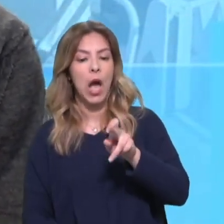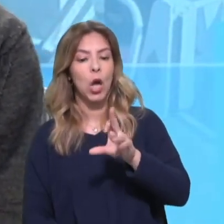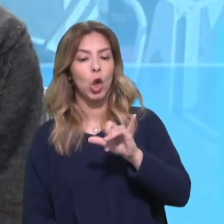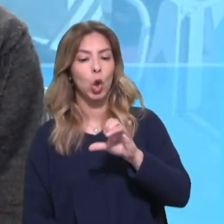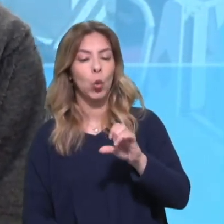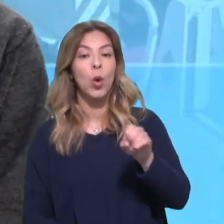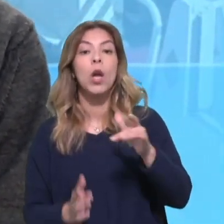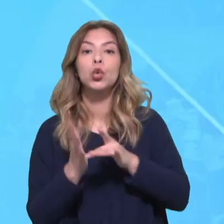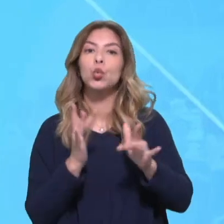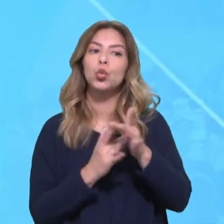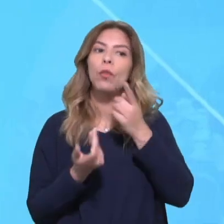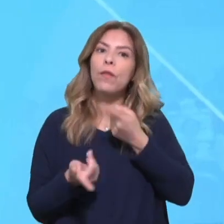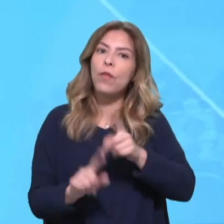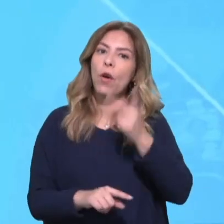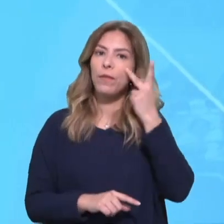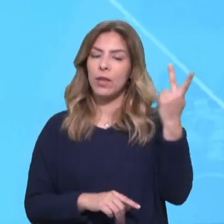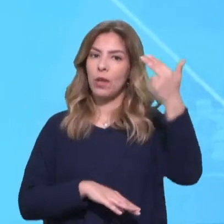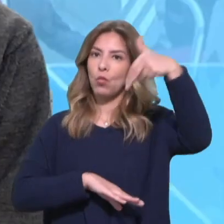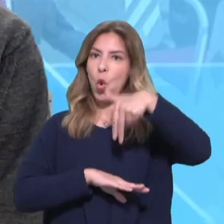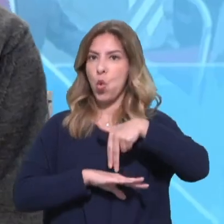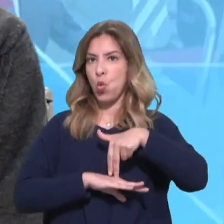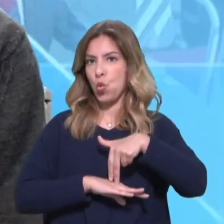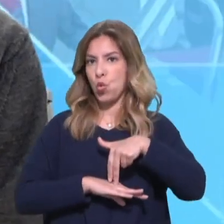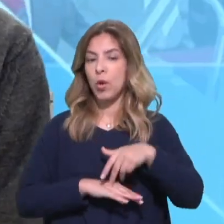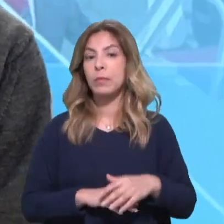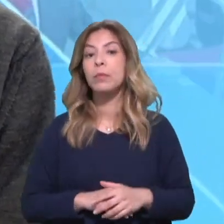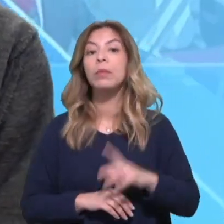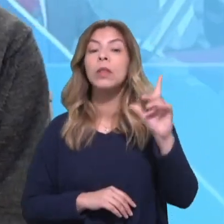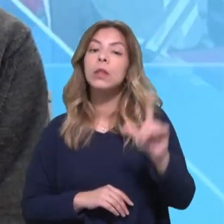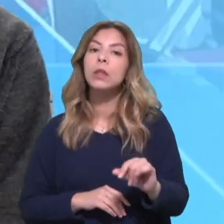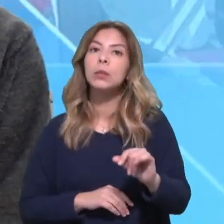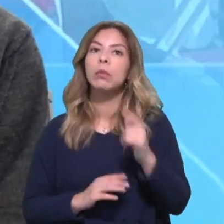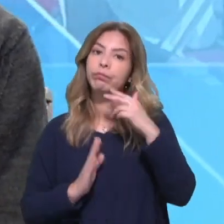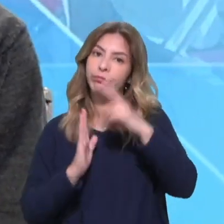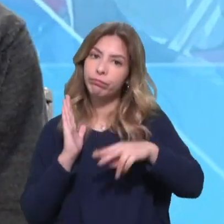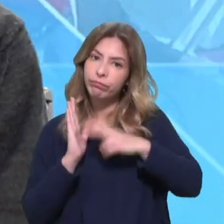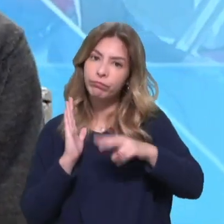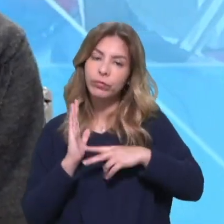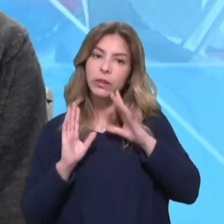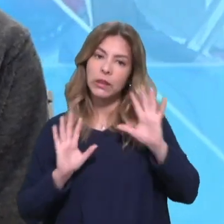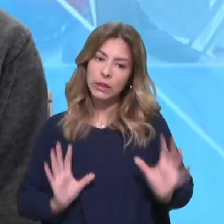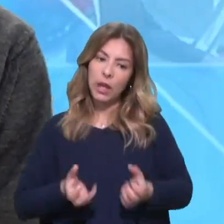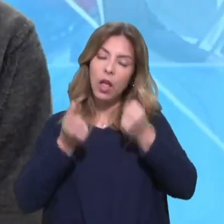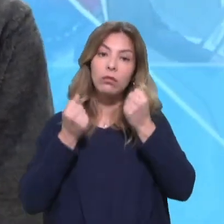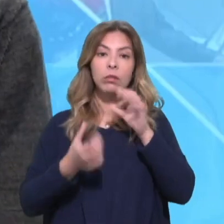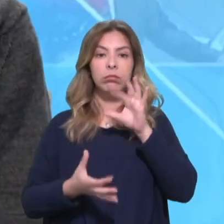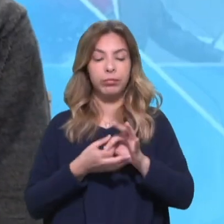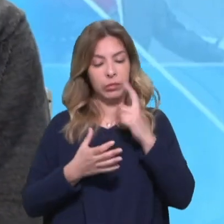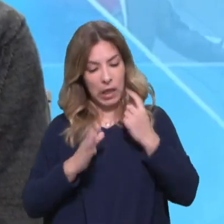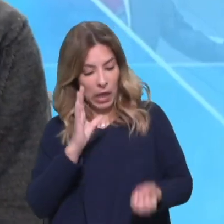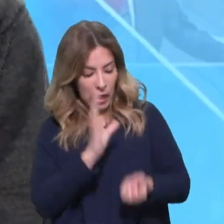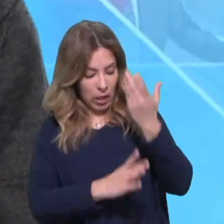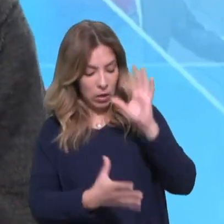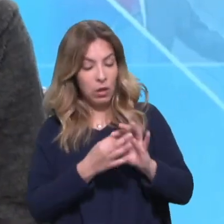Cristo ressuscitado. Depois, contempla-se na liturgia da palavra toda a história da salvação, a começar pela obra da criação e a